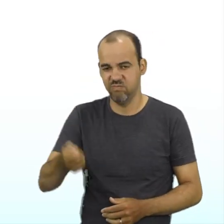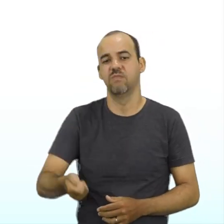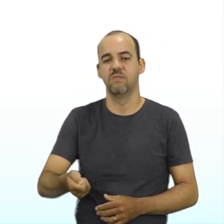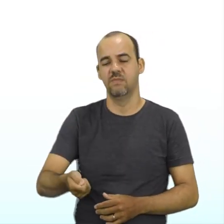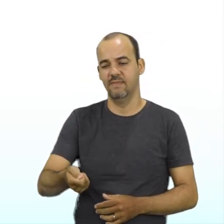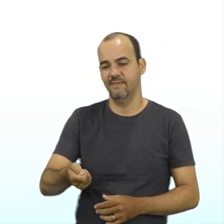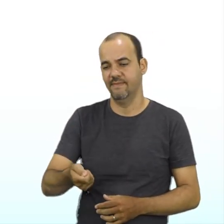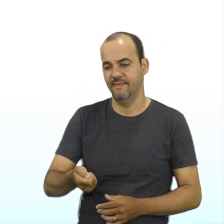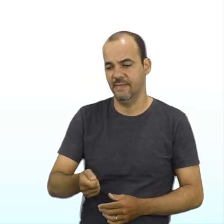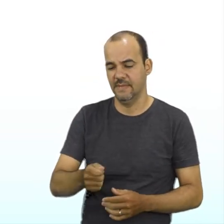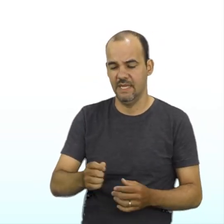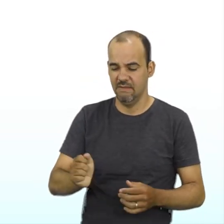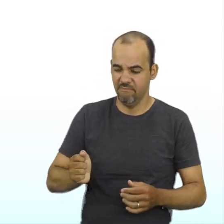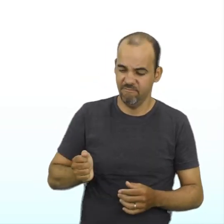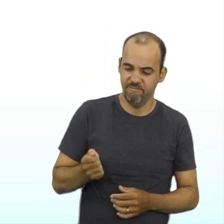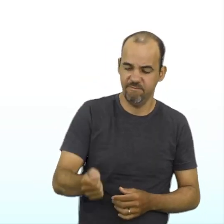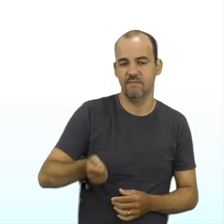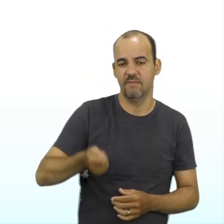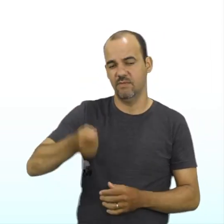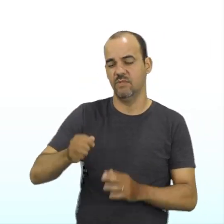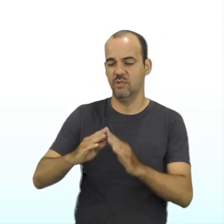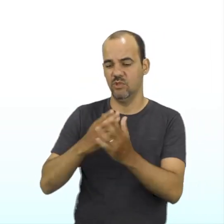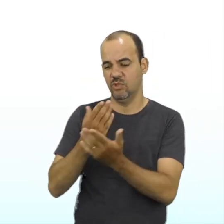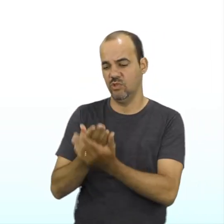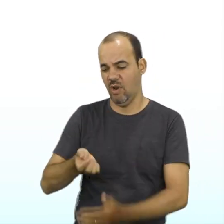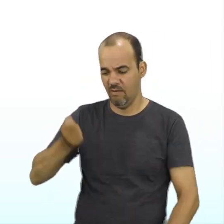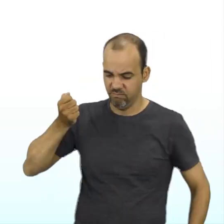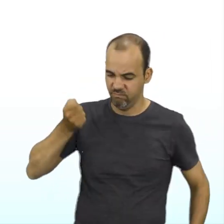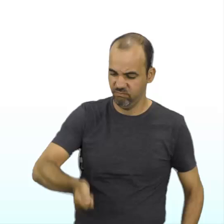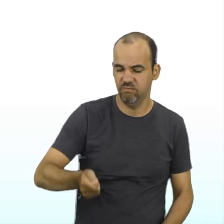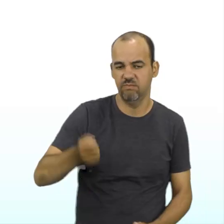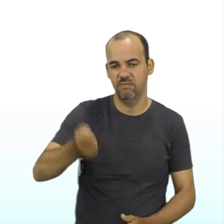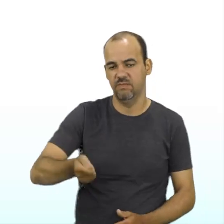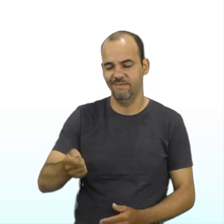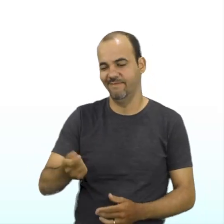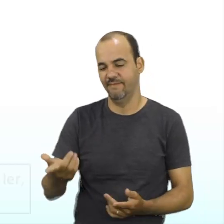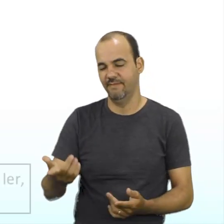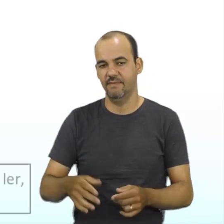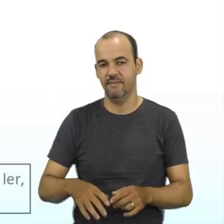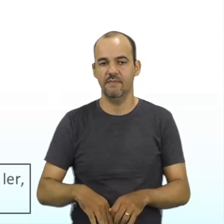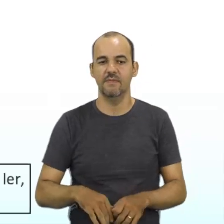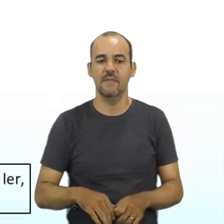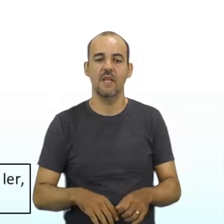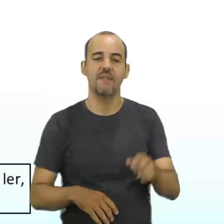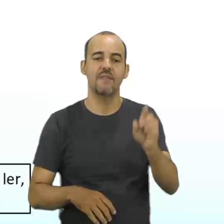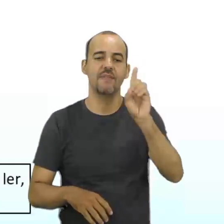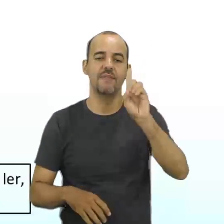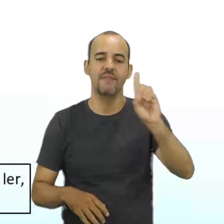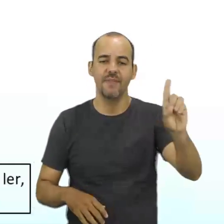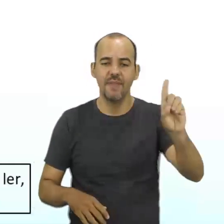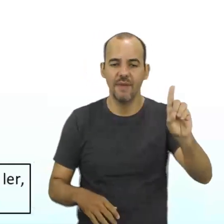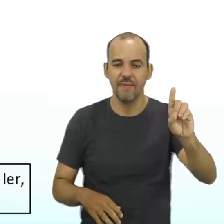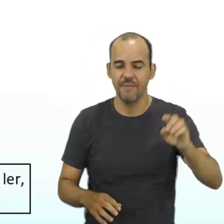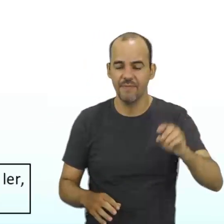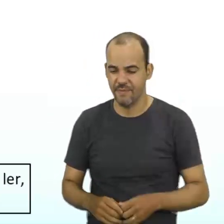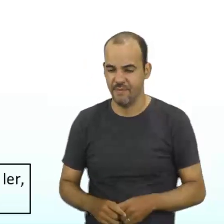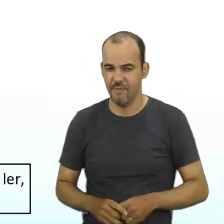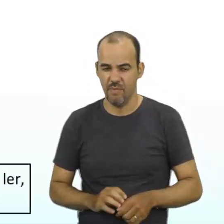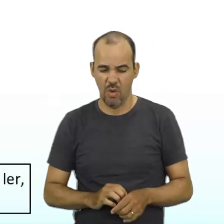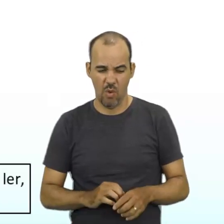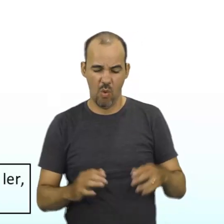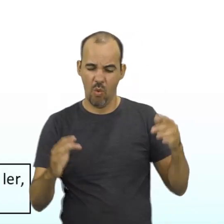colegio. Então, você vai perceber aí que essa afirmativa também está errada. E a letra D, que o contato com os pais